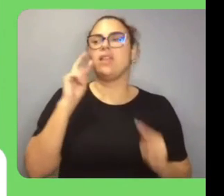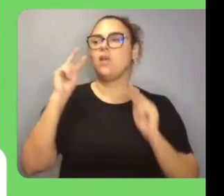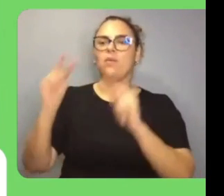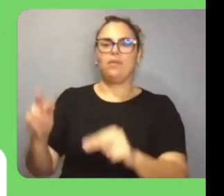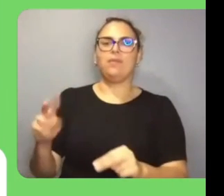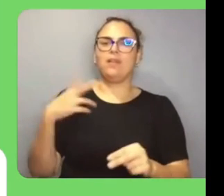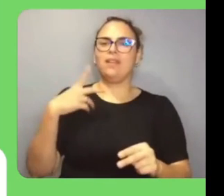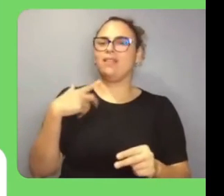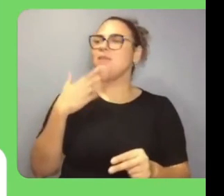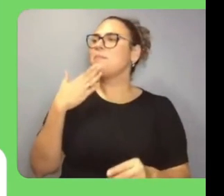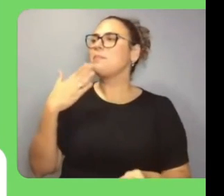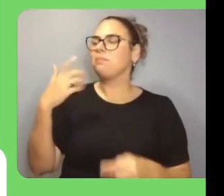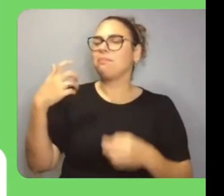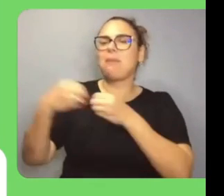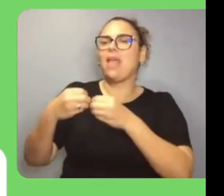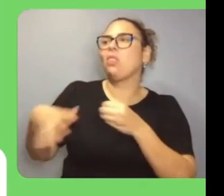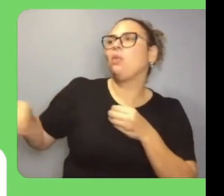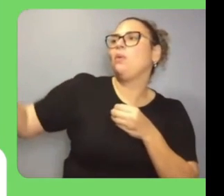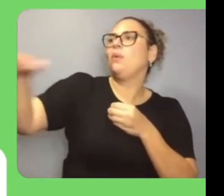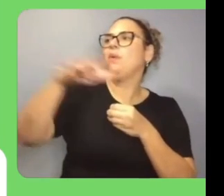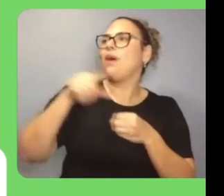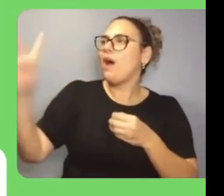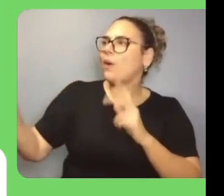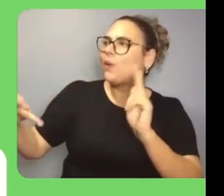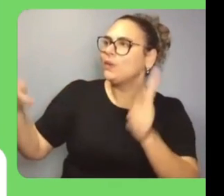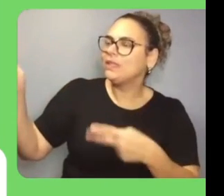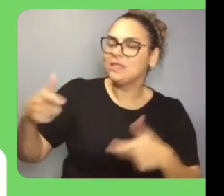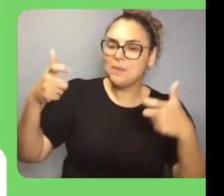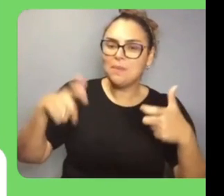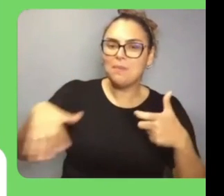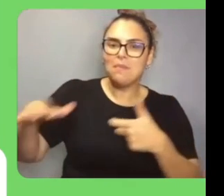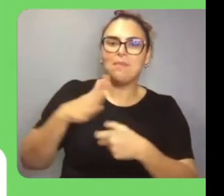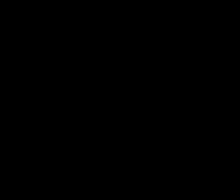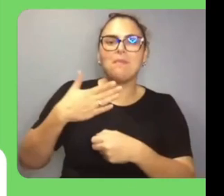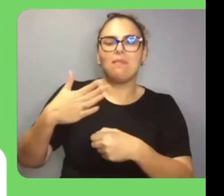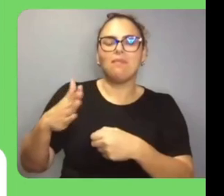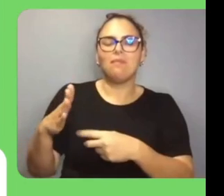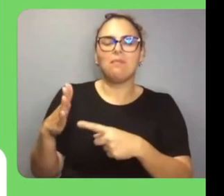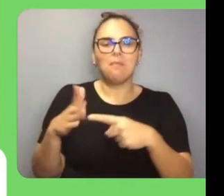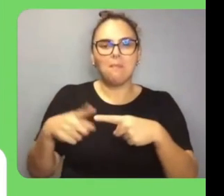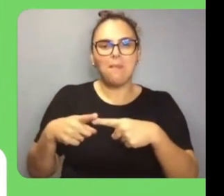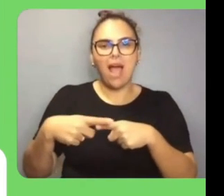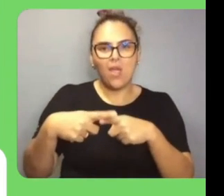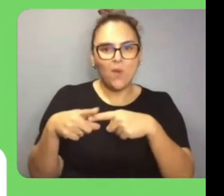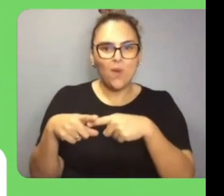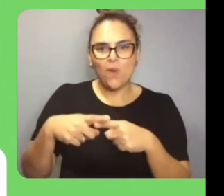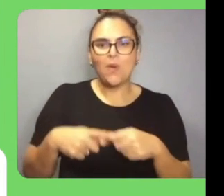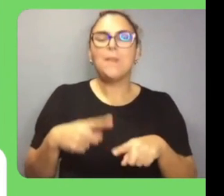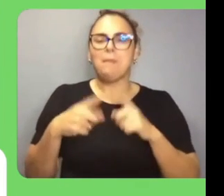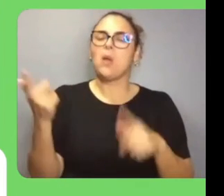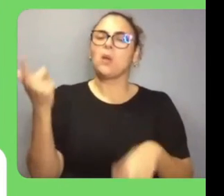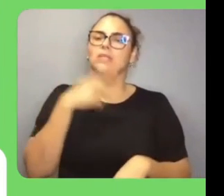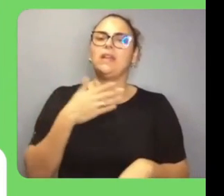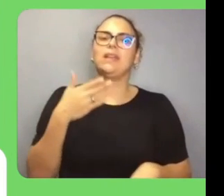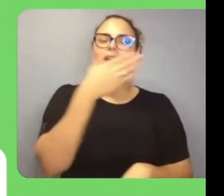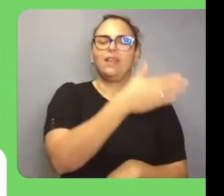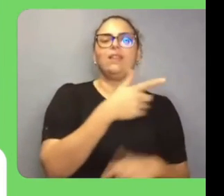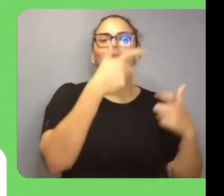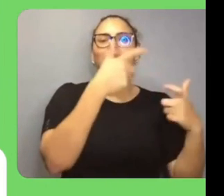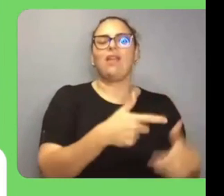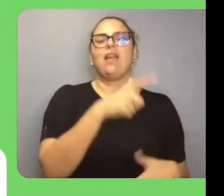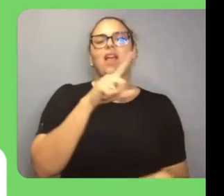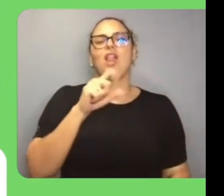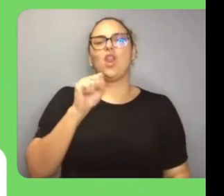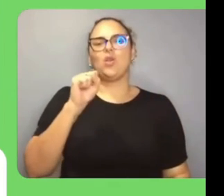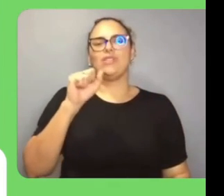da casa deles, não sabem a necessidade do próprio bairro deles, porque consegue fazer uma viagem para Los Angeles, ele acha que ele é o